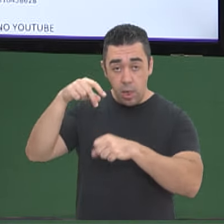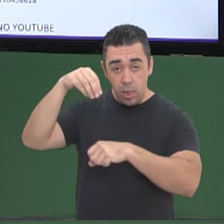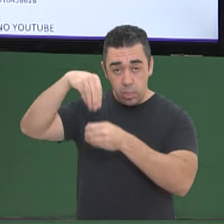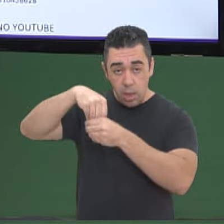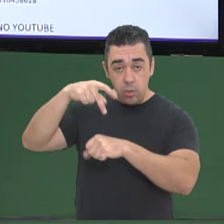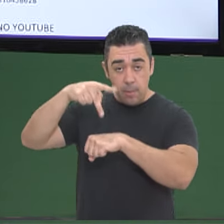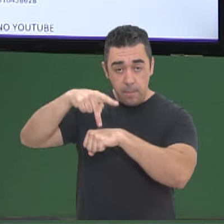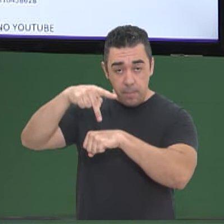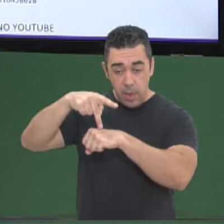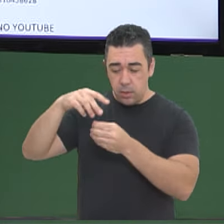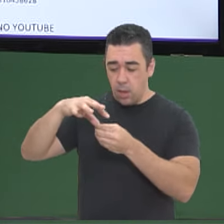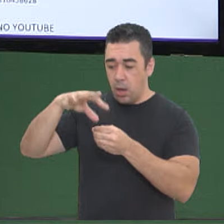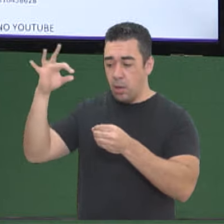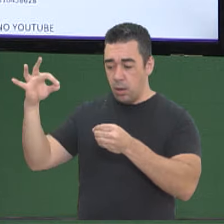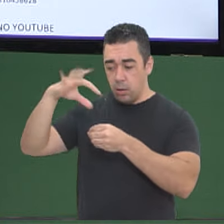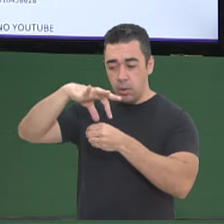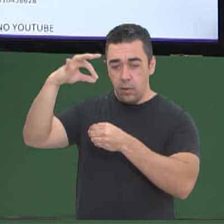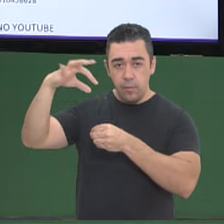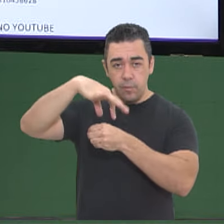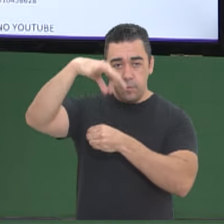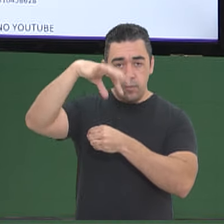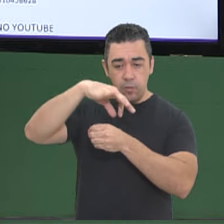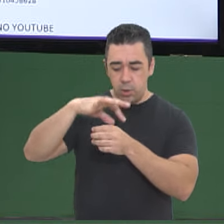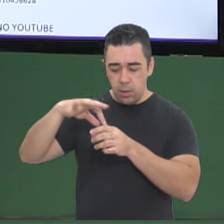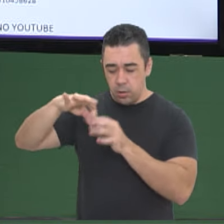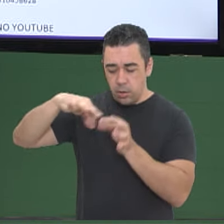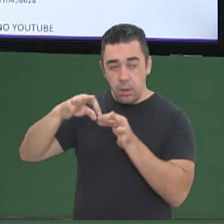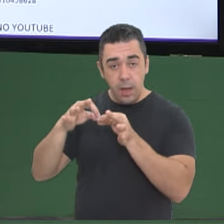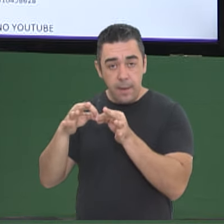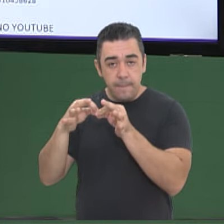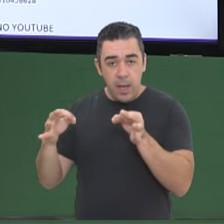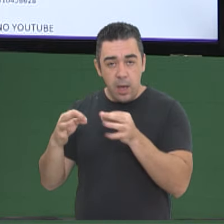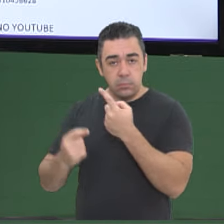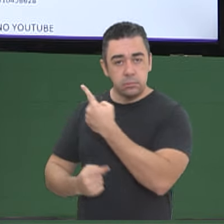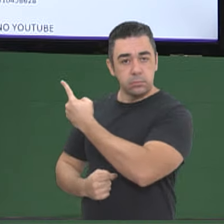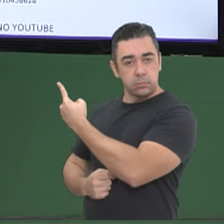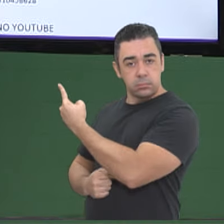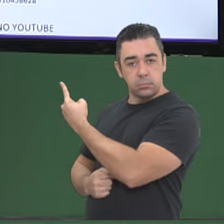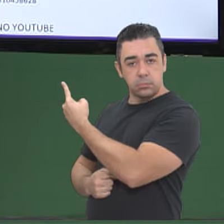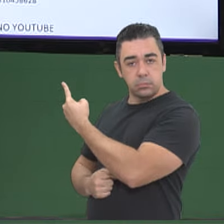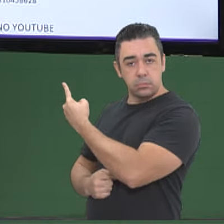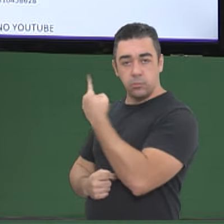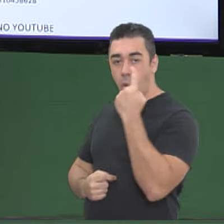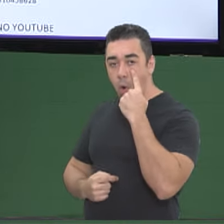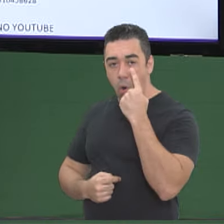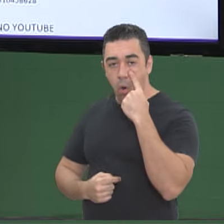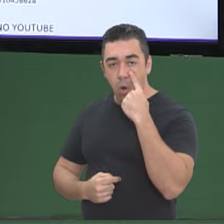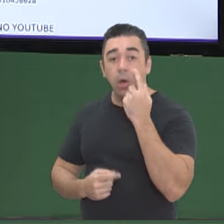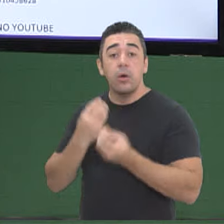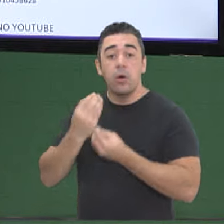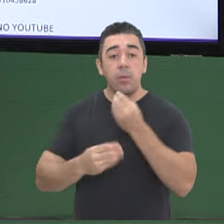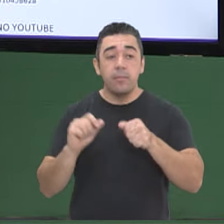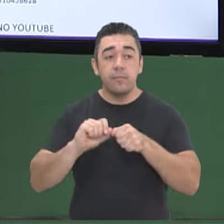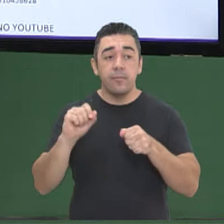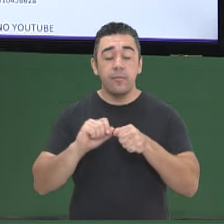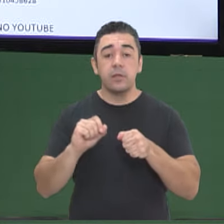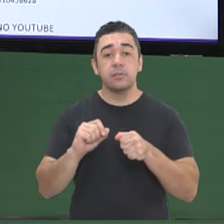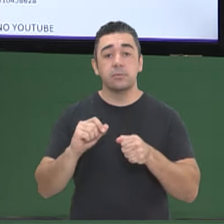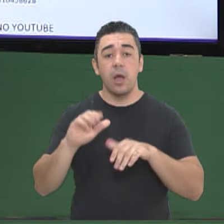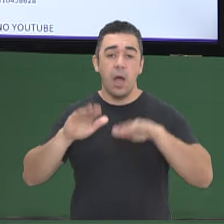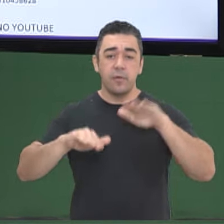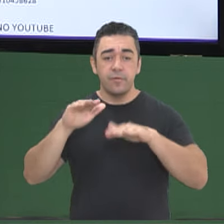Com folhas, com pedras dentro, amarrada com uma espiga de milho, né, com que eles tinham, e algumas